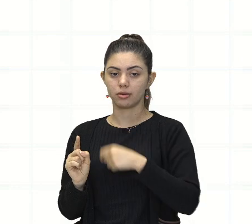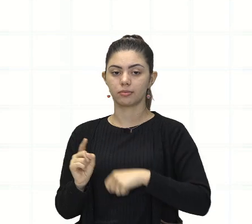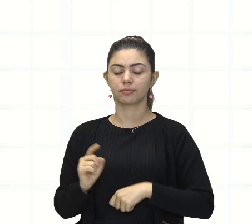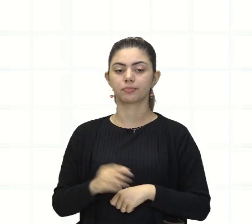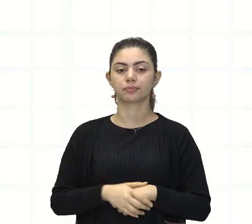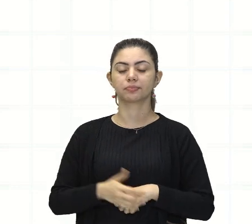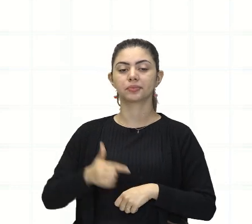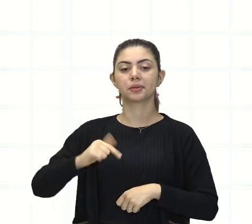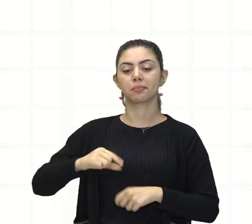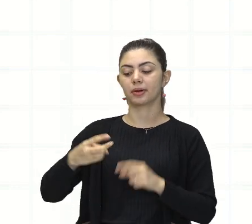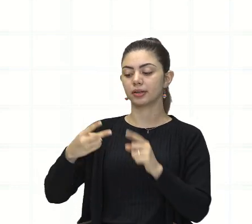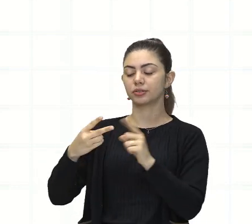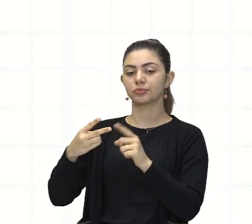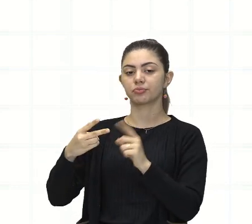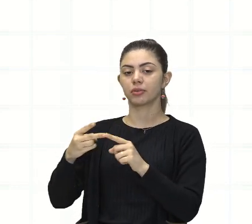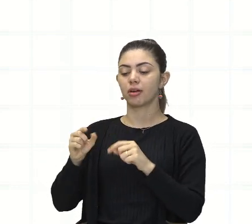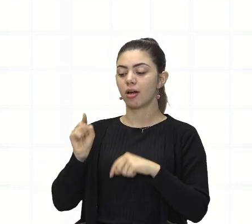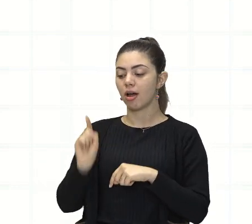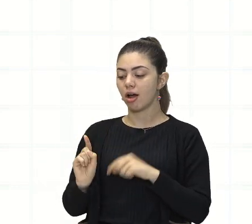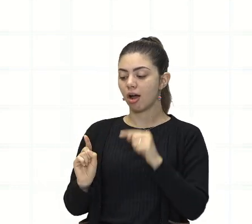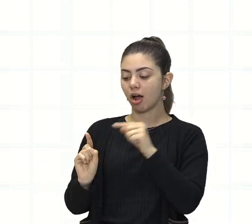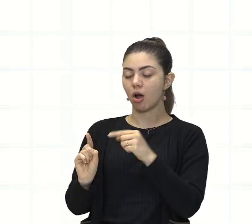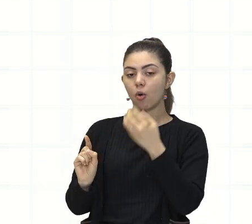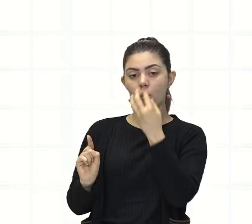um cachorro.